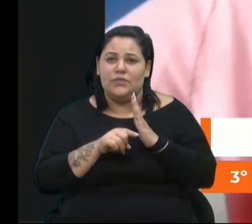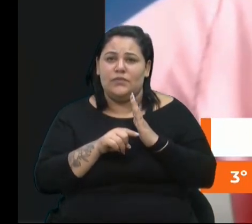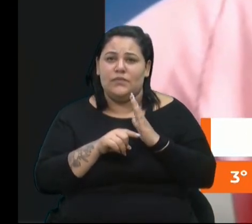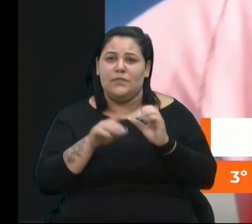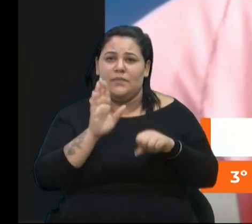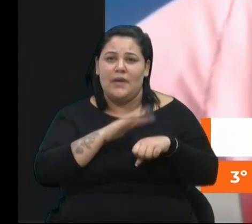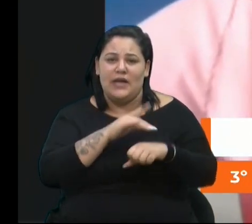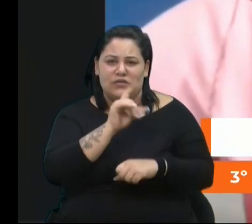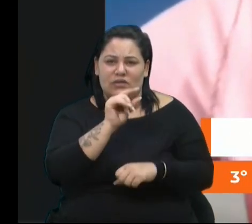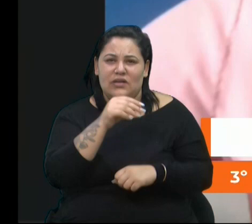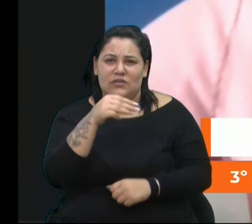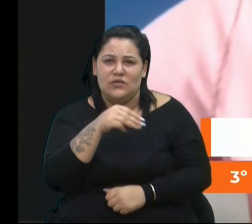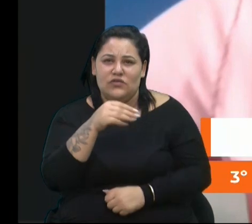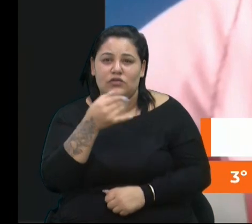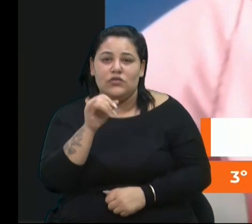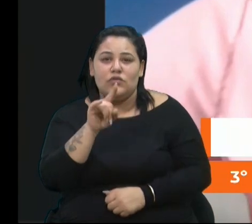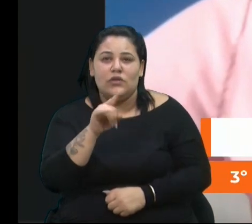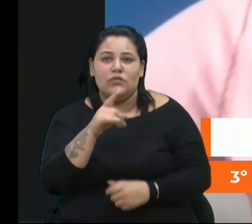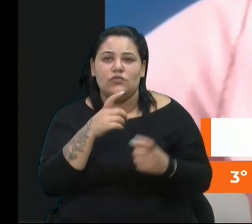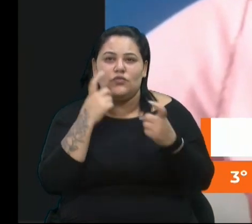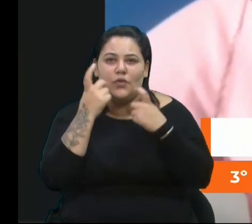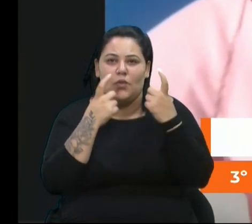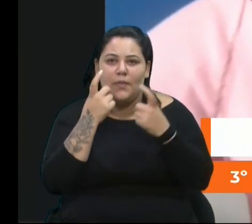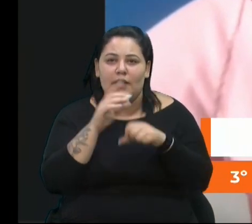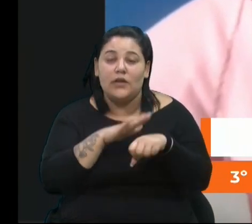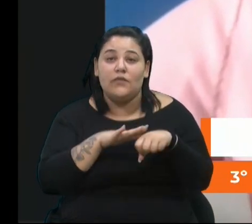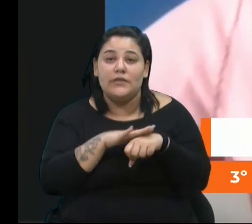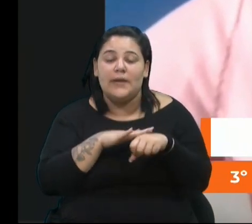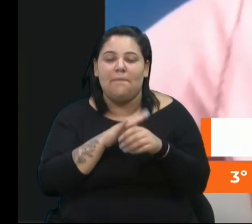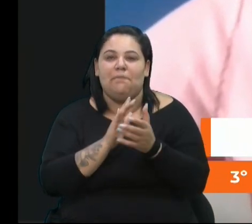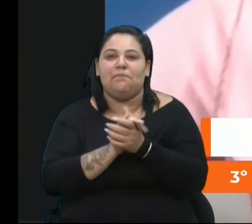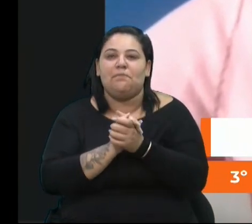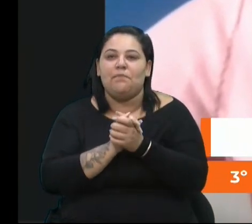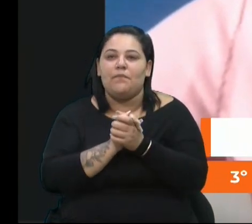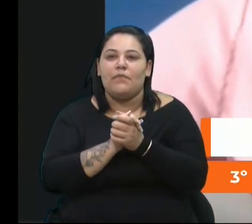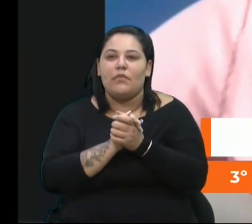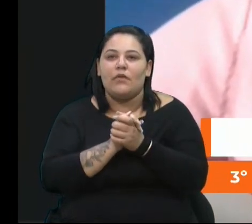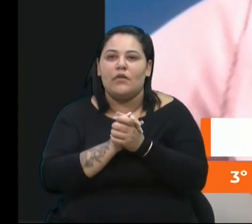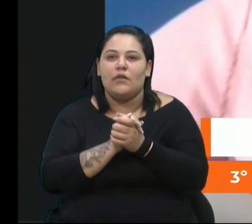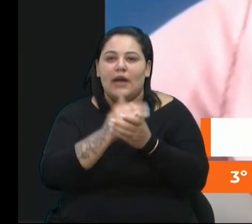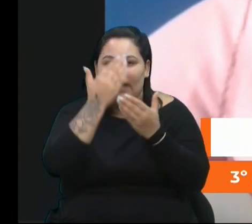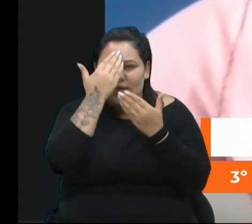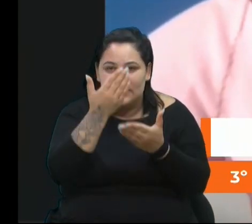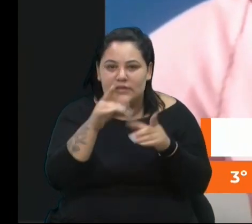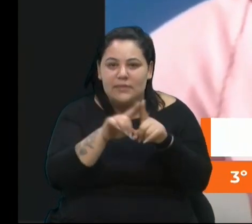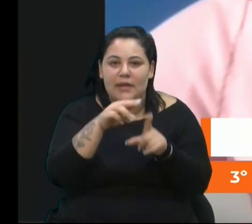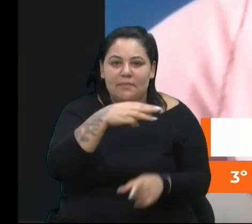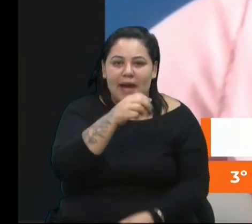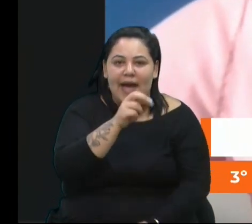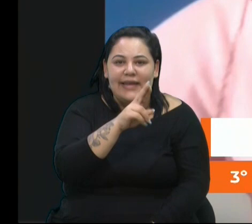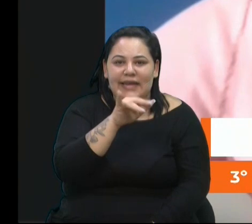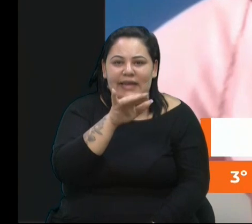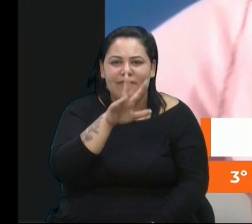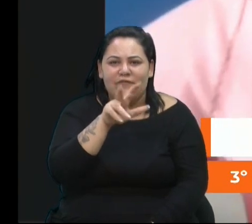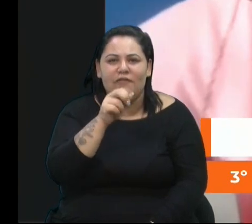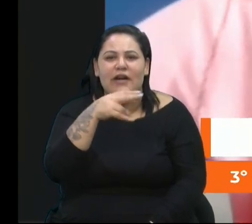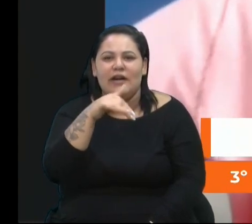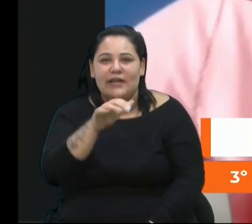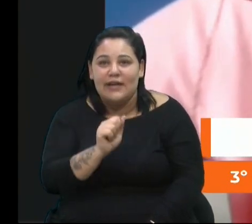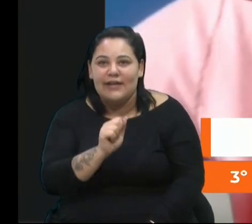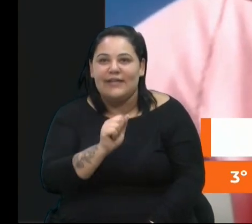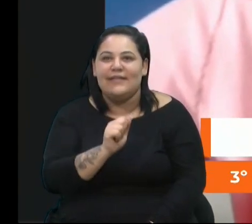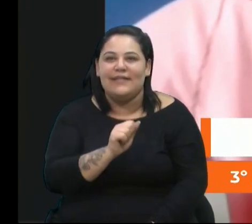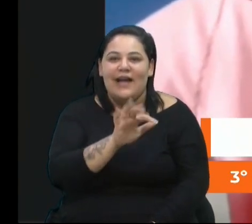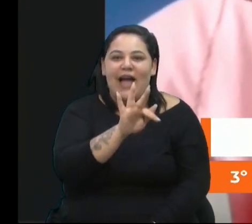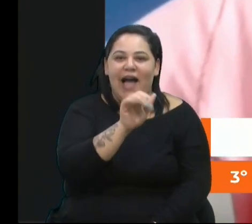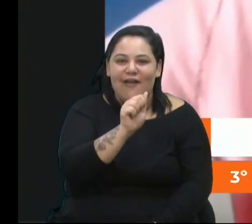10 minutinhos, pelo menos, se tu não te importa, da gente conversar. Deixa eu agradecer, Marivânia está conosco, a Fátima. Olha, a